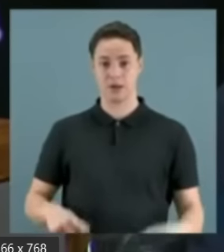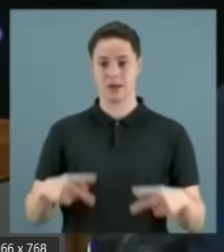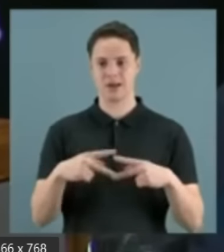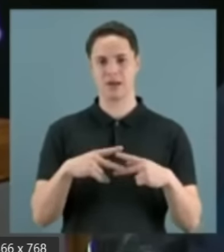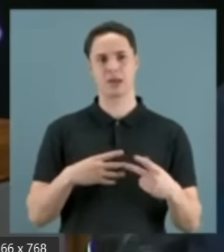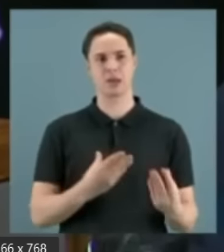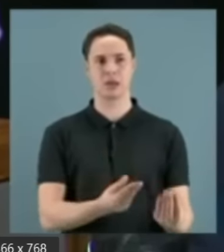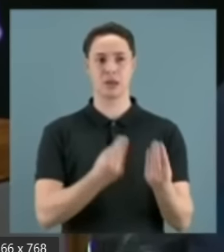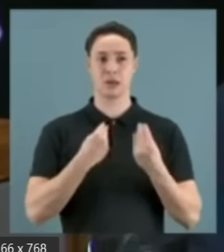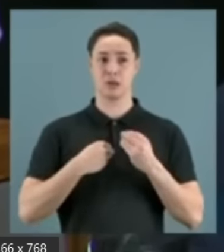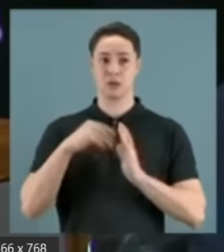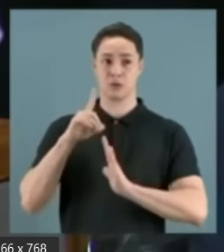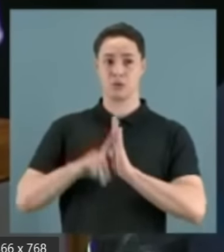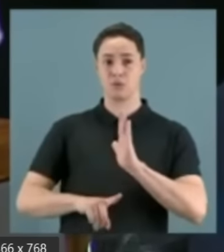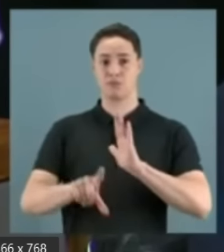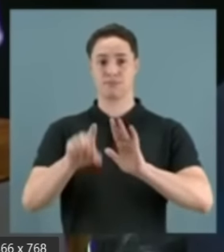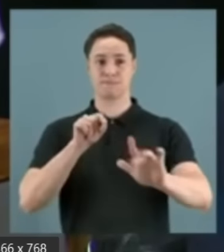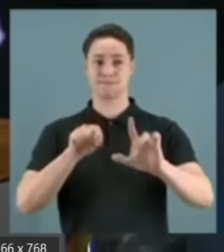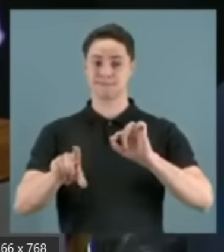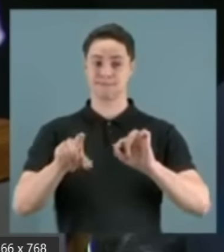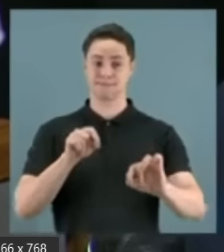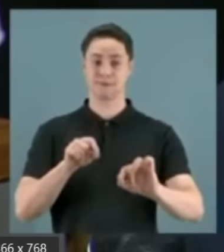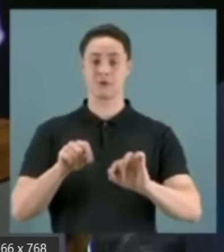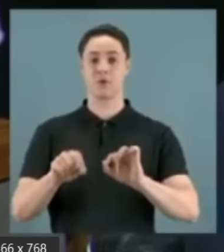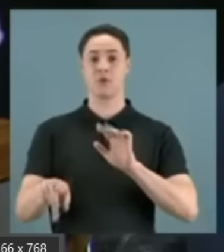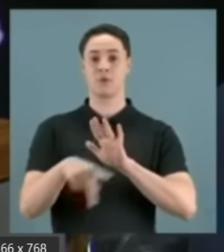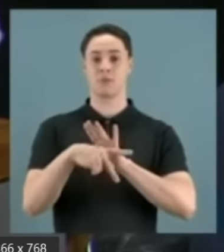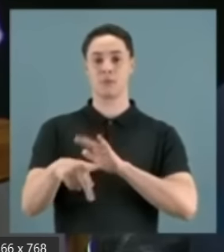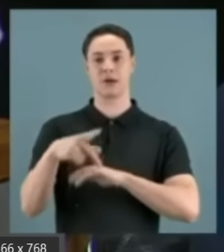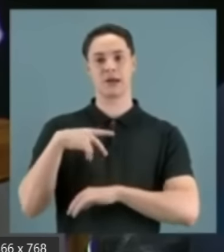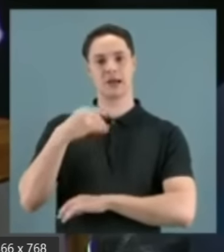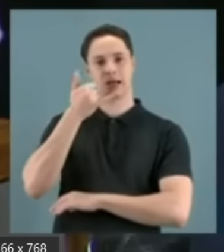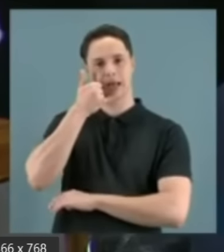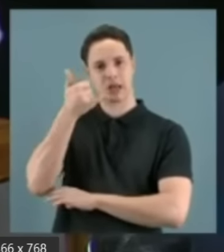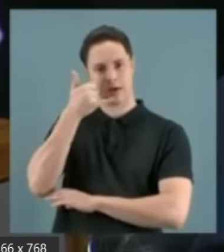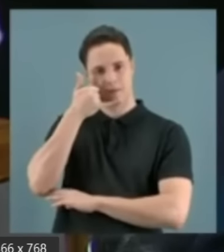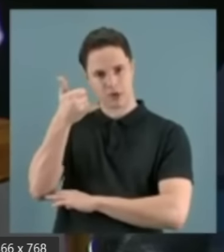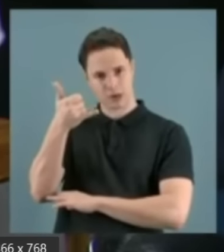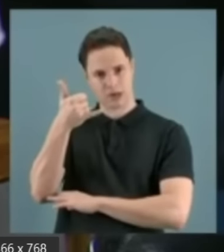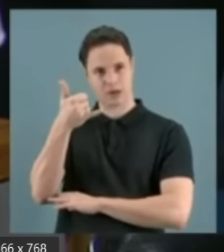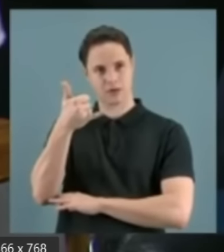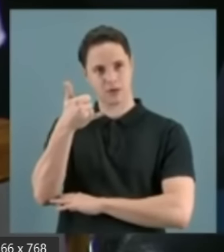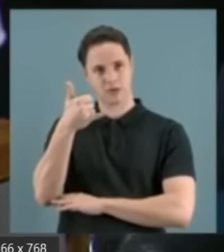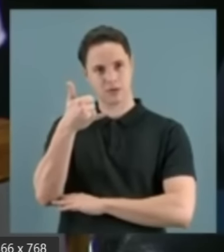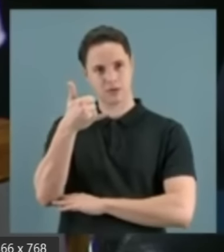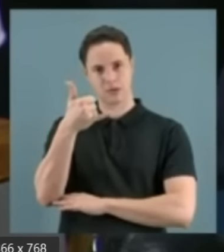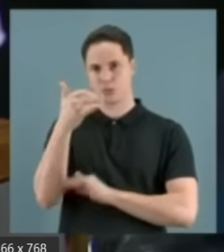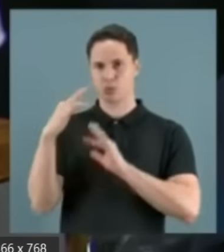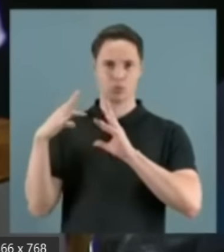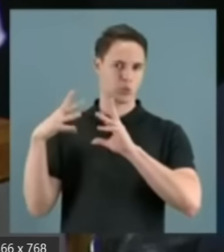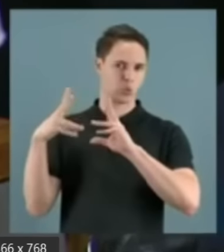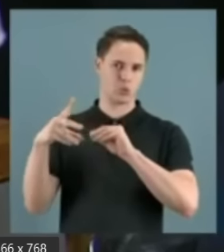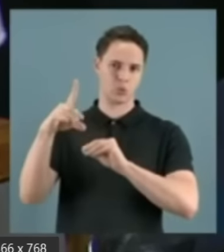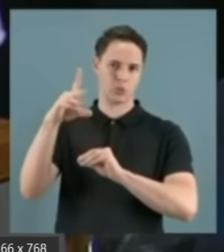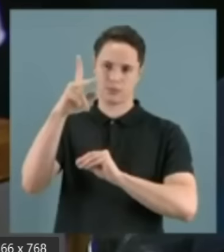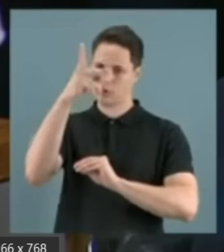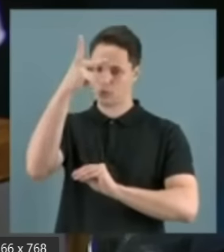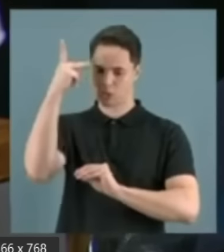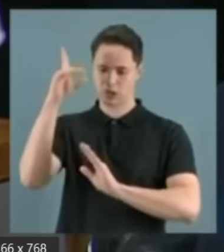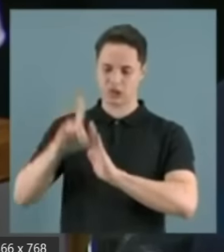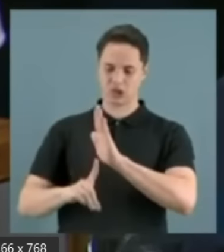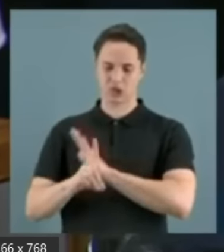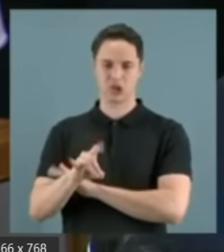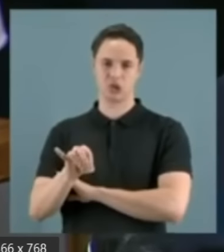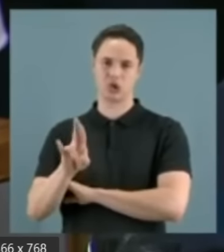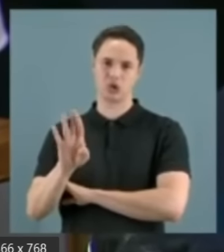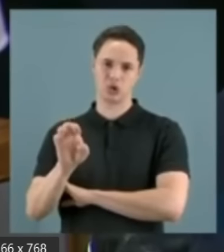ele a prerrogativa da indicação da telefonista ao o diretor de benefícios. E todos